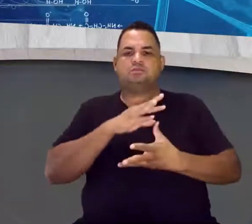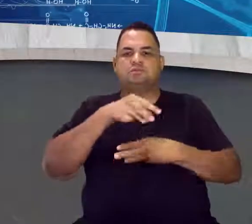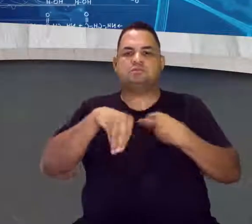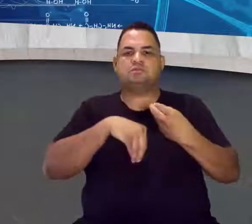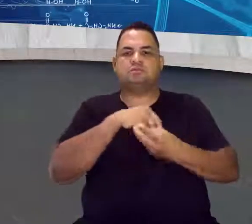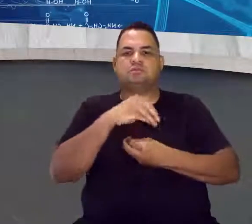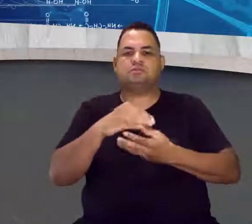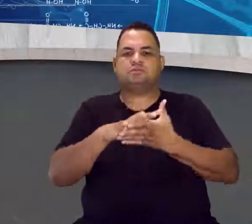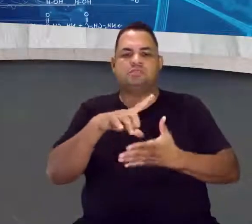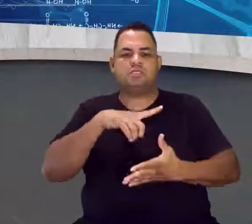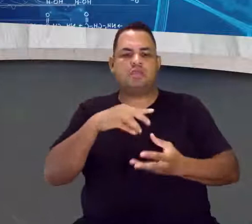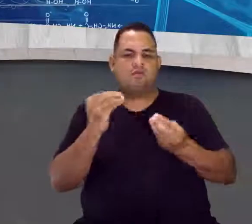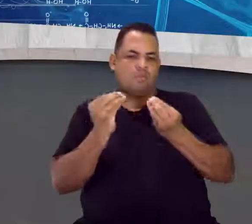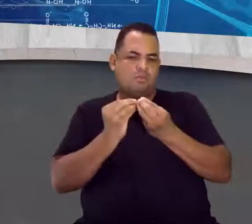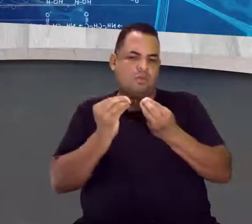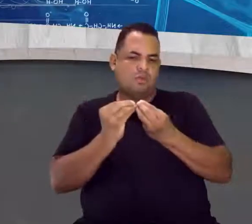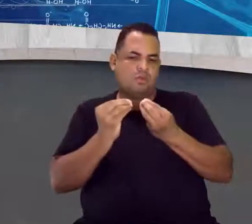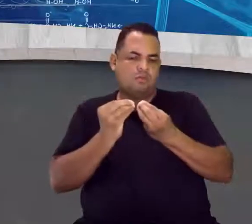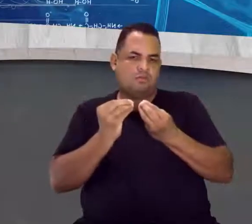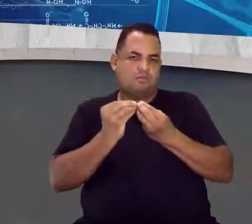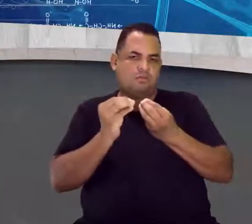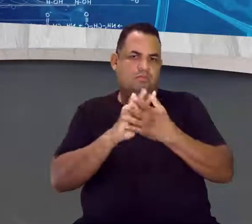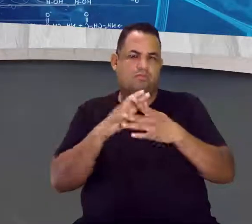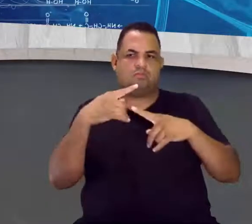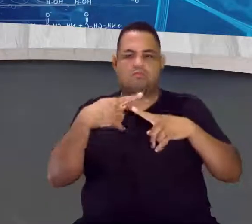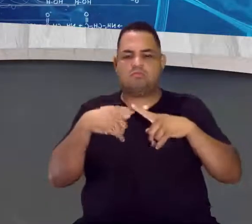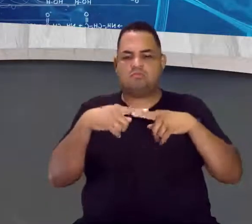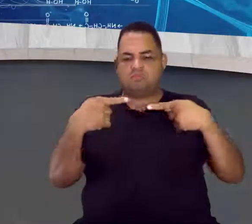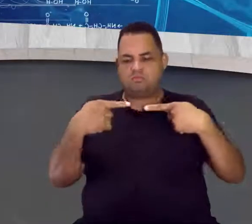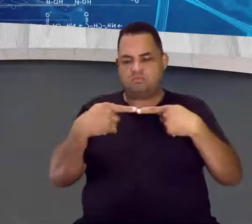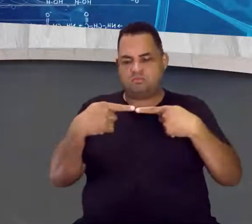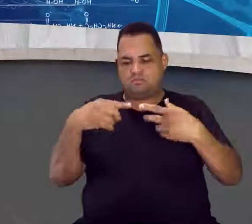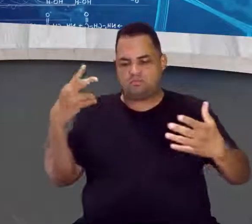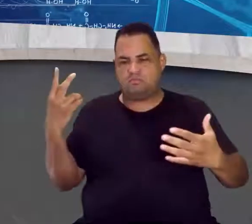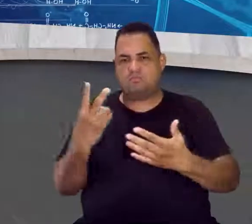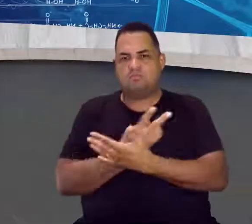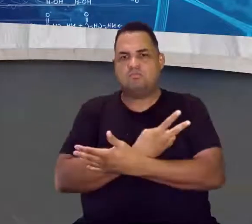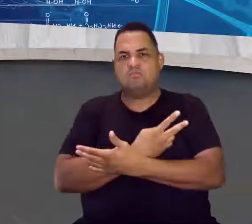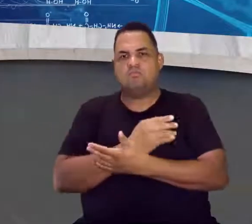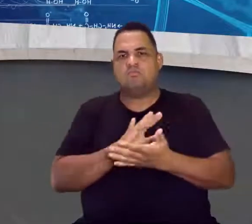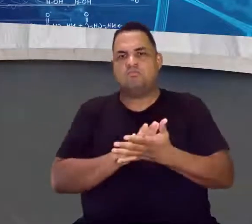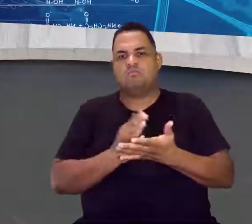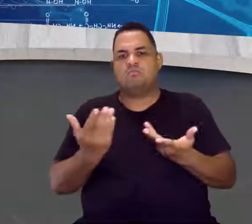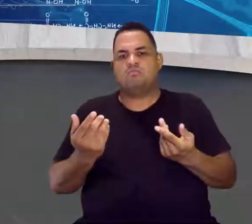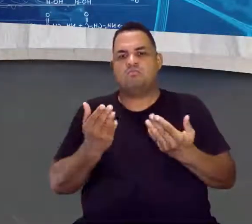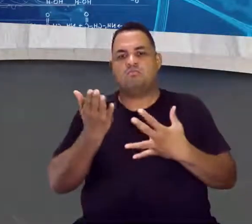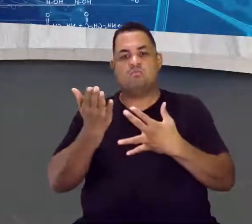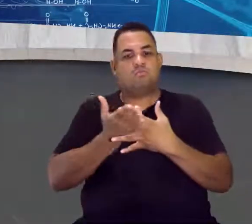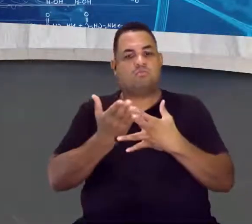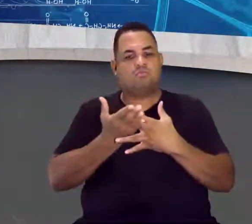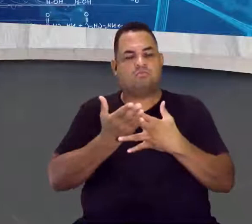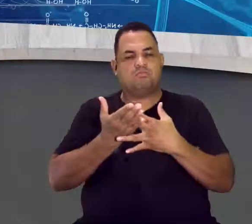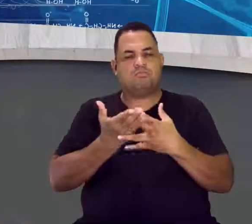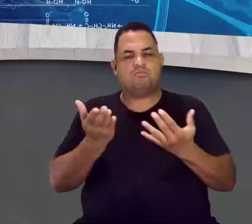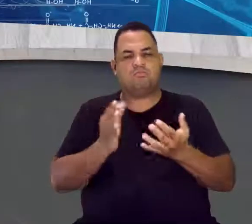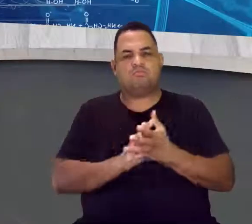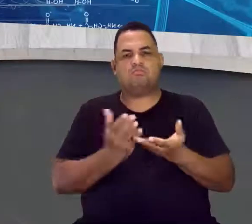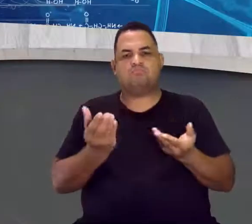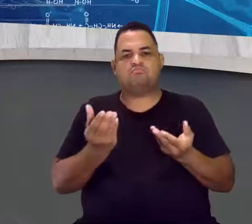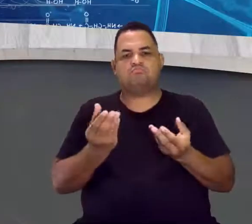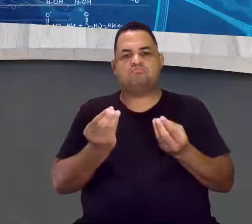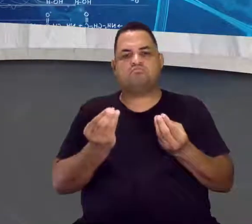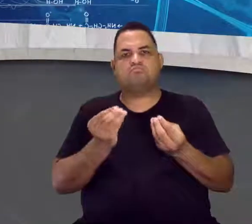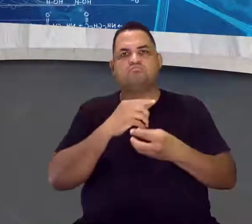compostos moleculares, pois as ligações que ocorrem entre os átomos da molécula de um